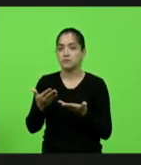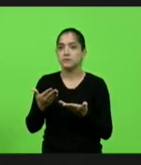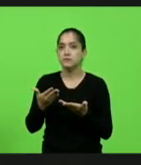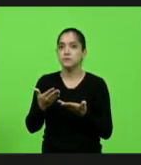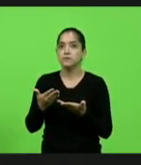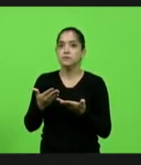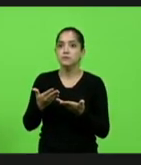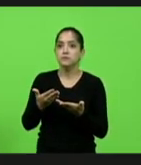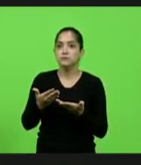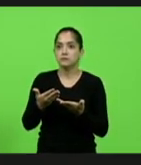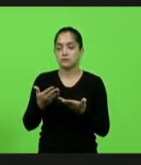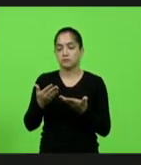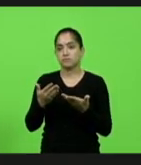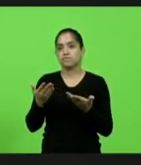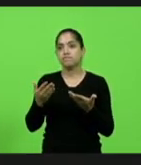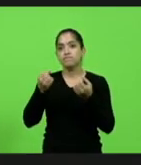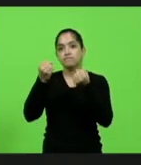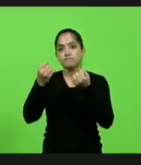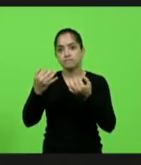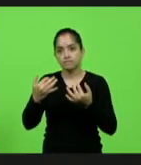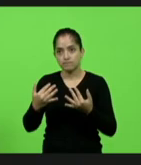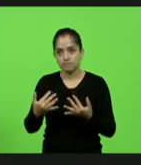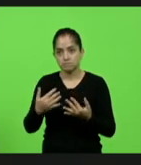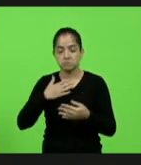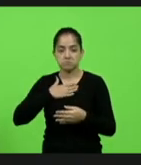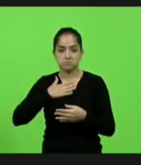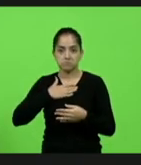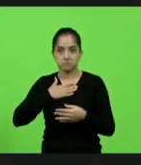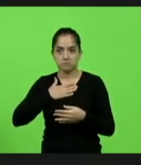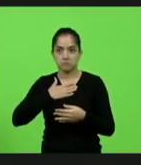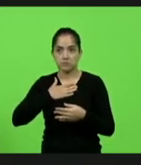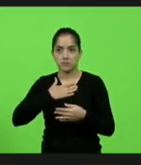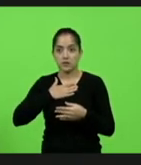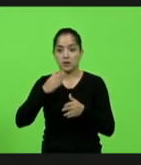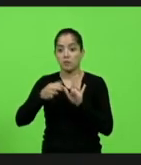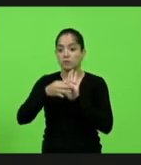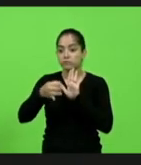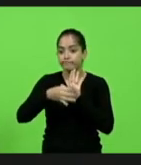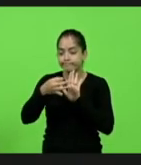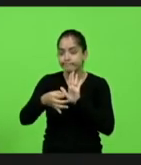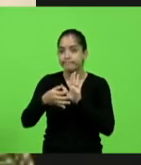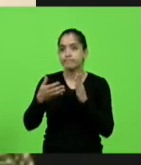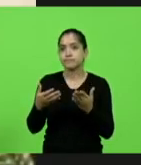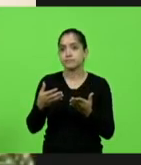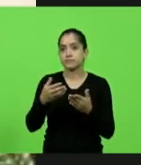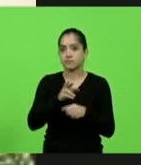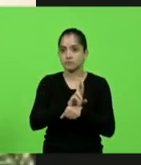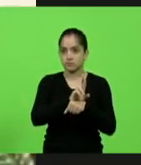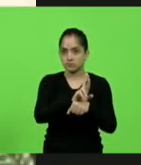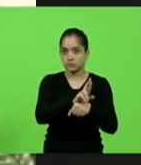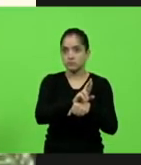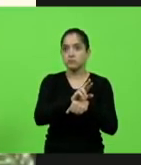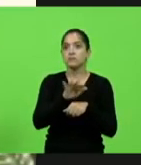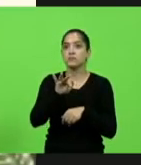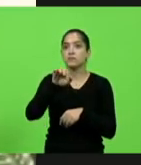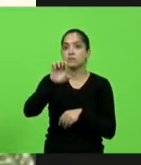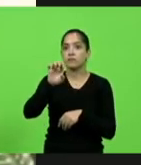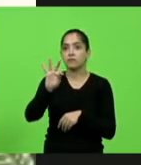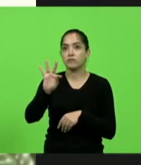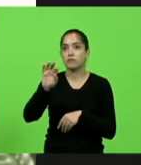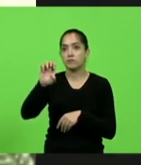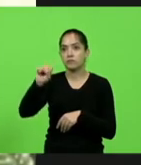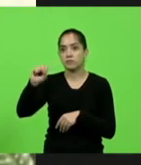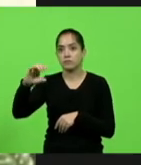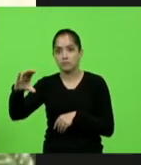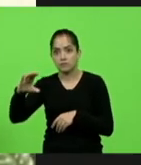de pronunciar no sentido do meu posicionamento da nossa entidade. Eu represento aqui a FETESC, Federação dos Trabalhadores